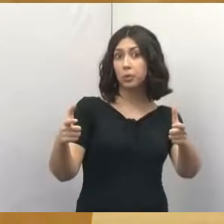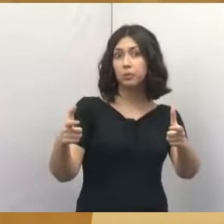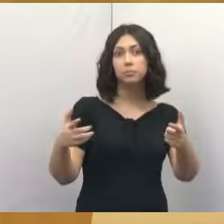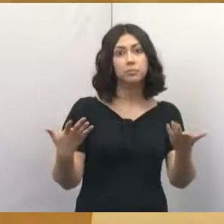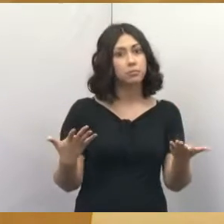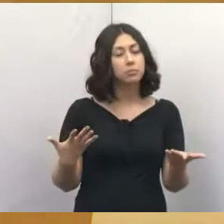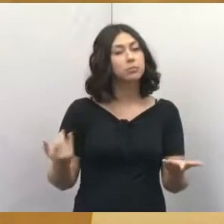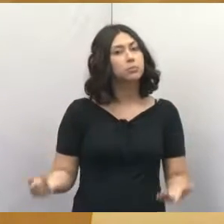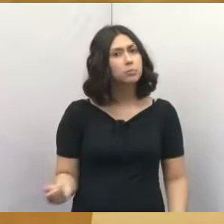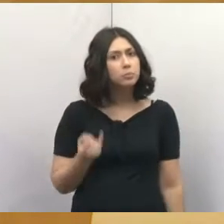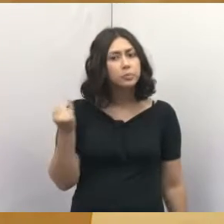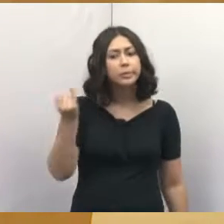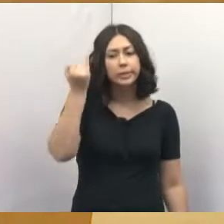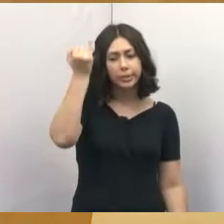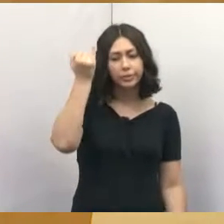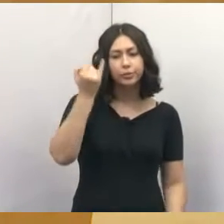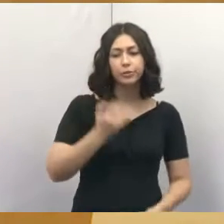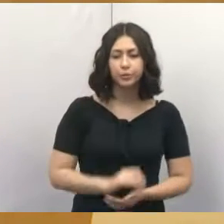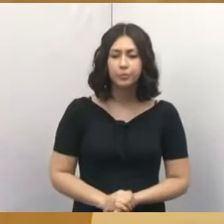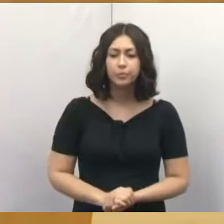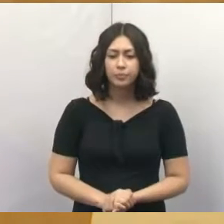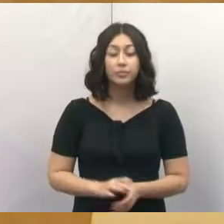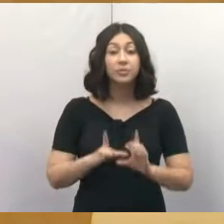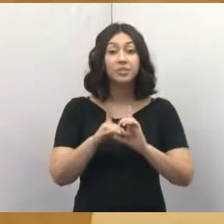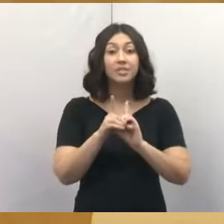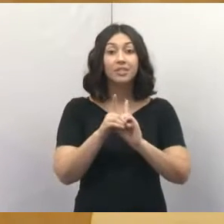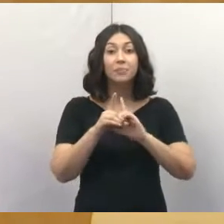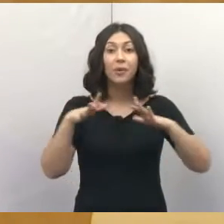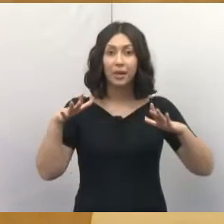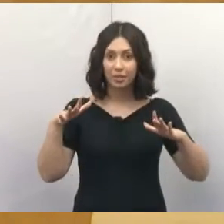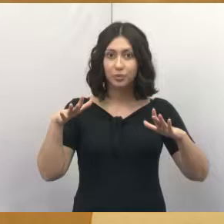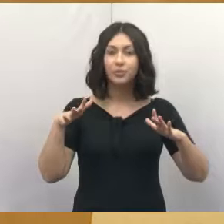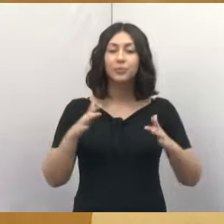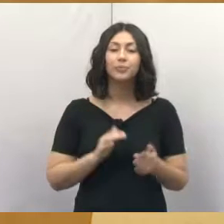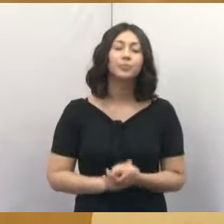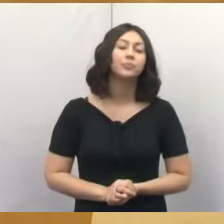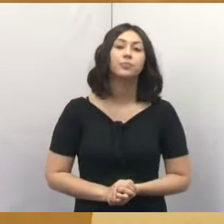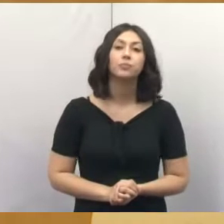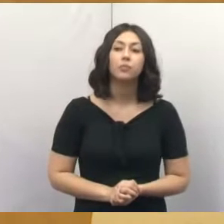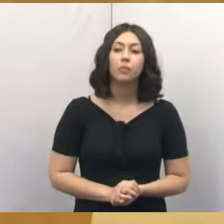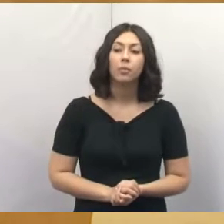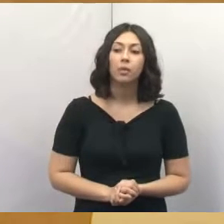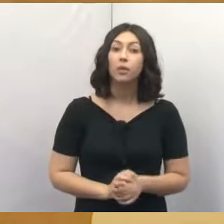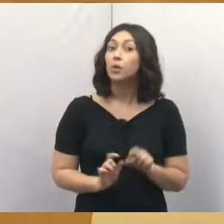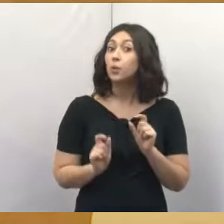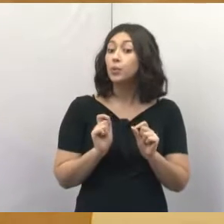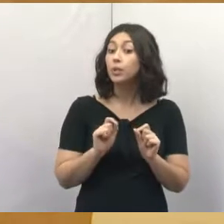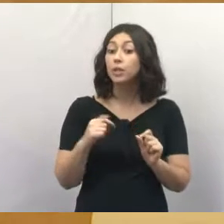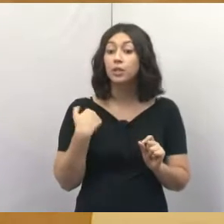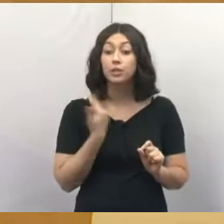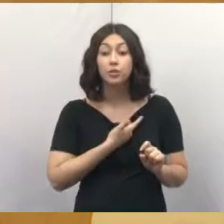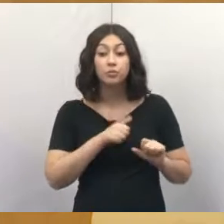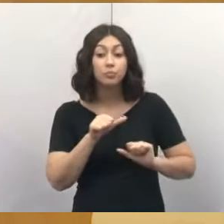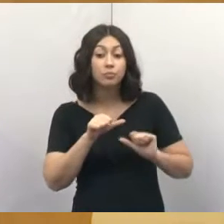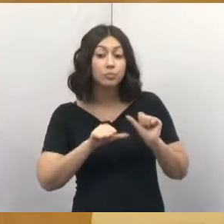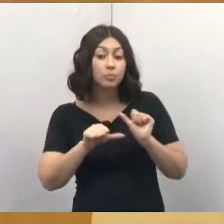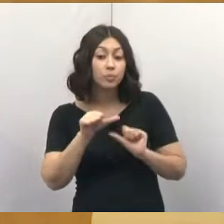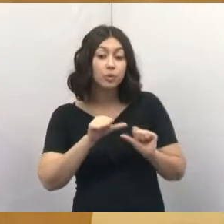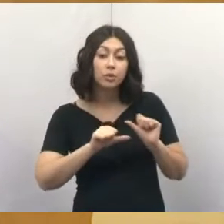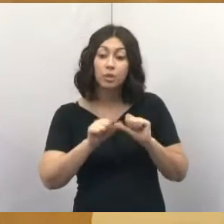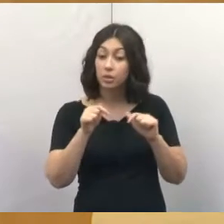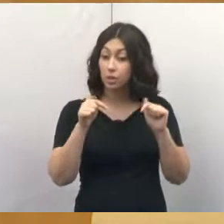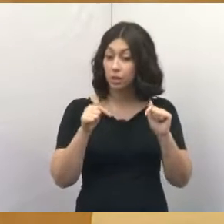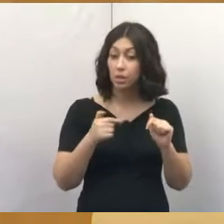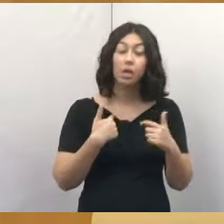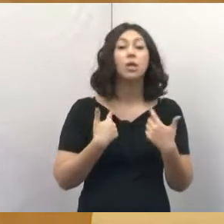Isso é fundamental no processo legislativo, isso é democrático, não é? E o que nós estamos alterando aqui, e